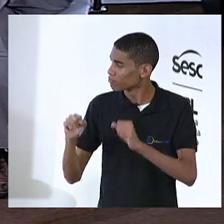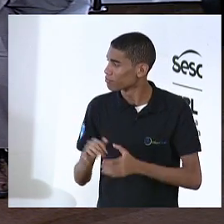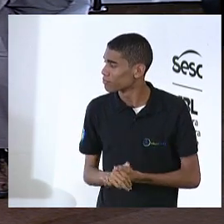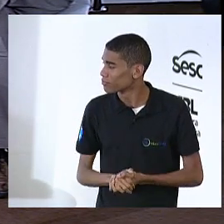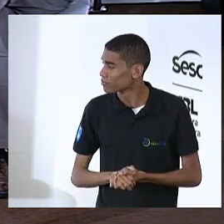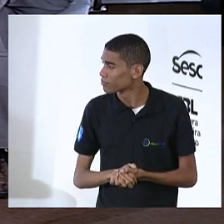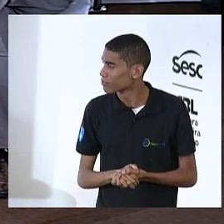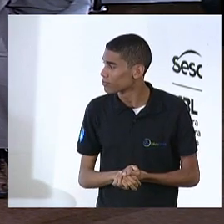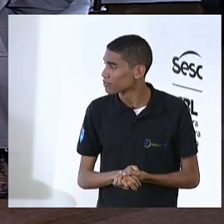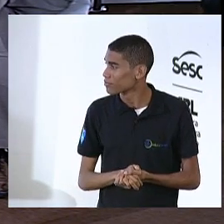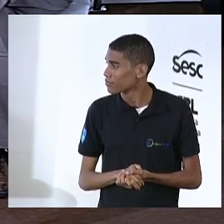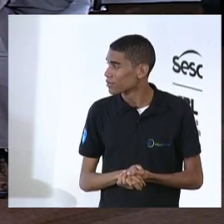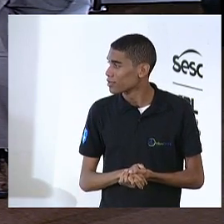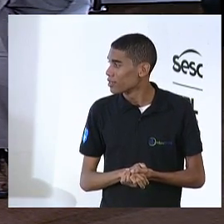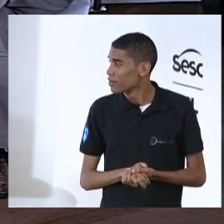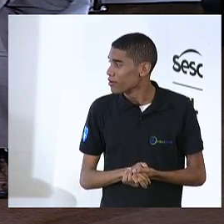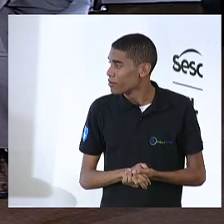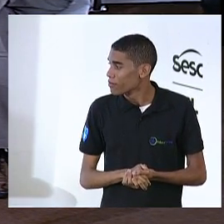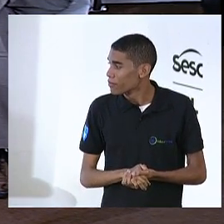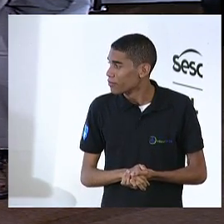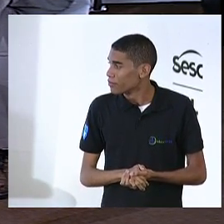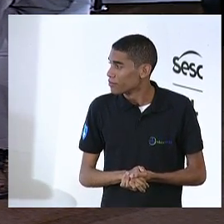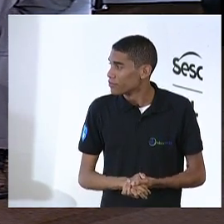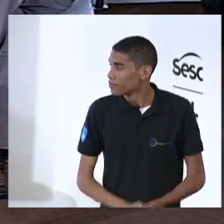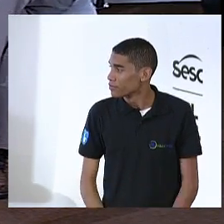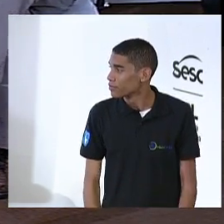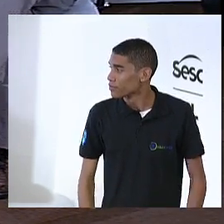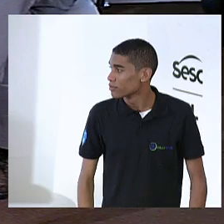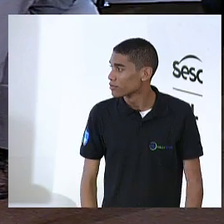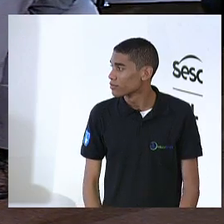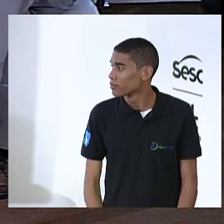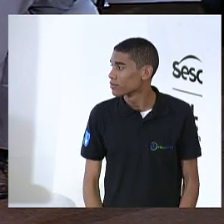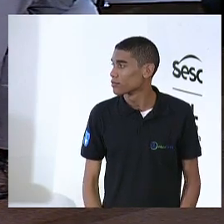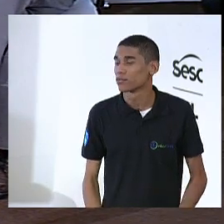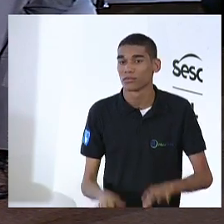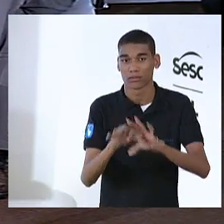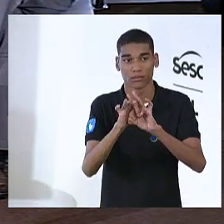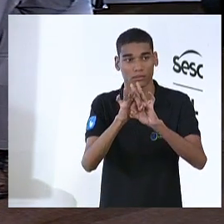ouvir. Tá. Seria bom. Vamos lá.